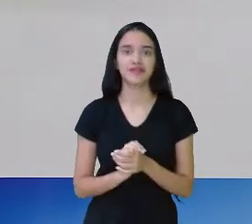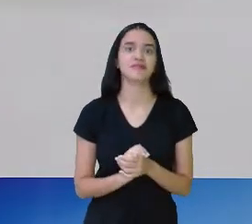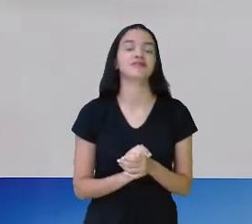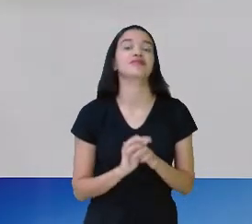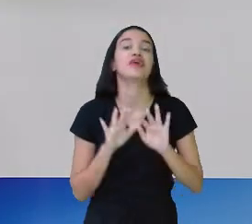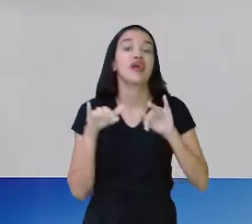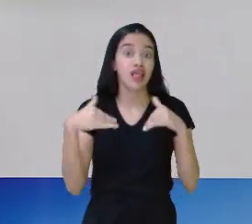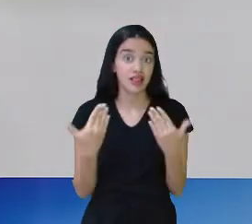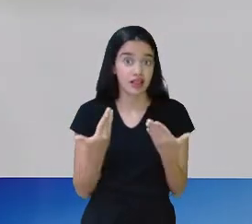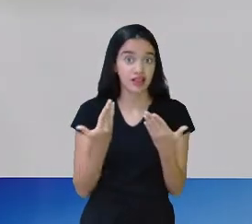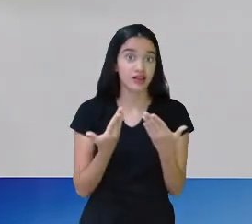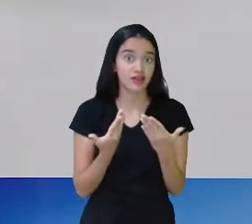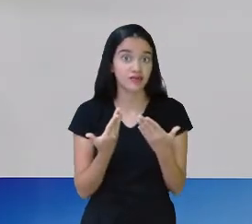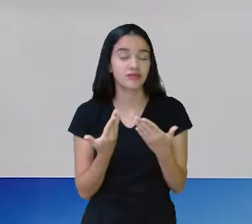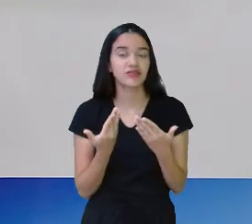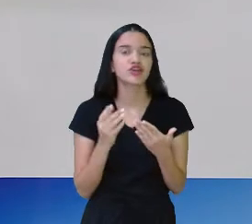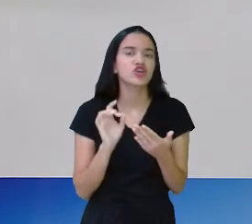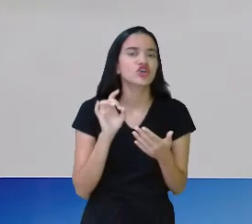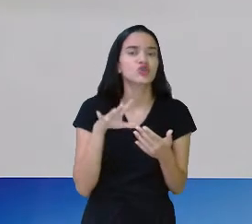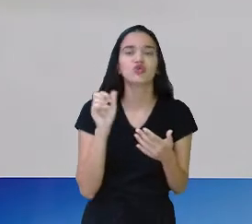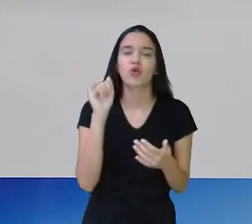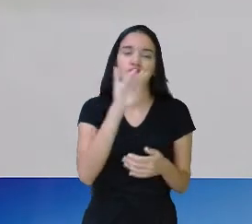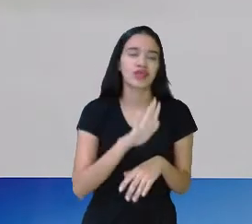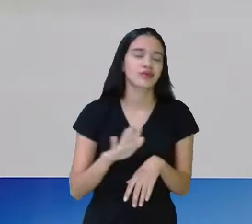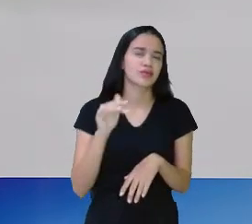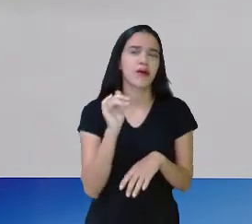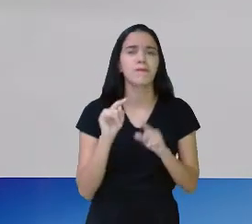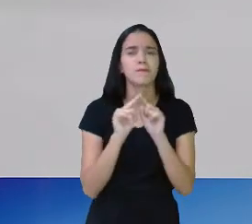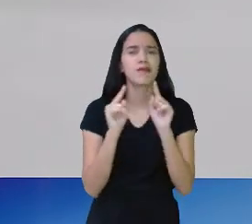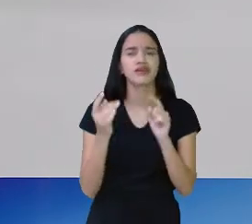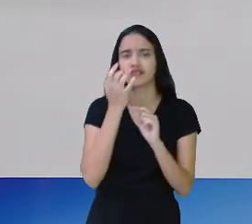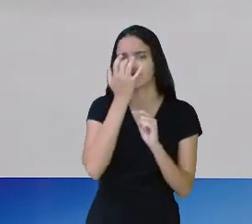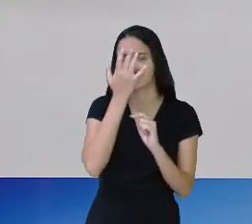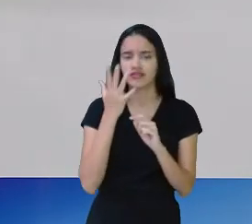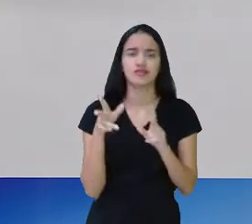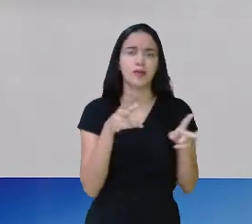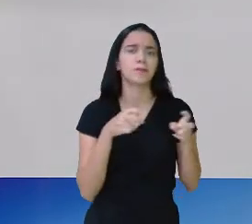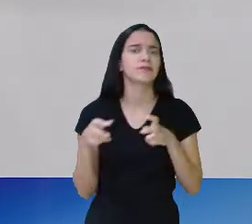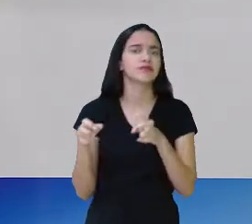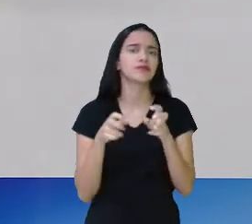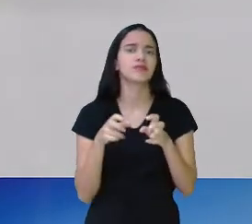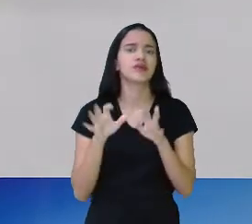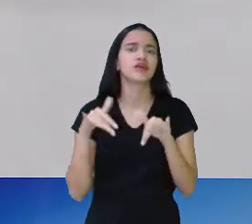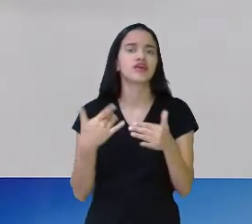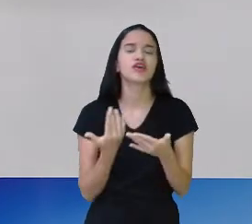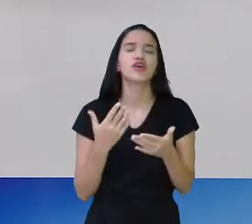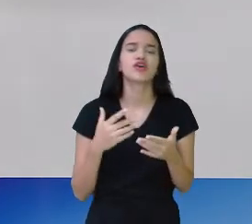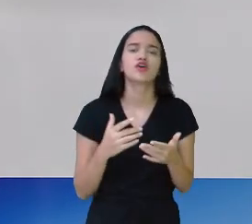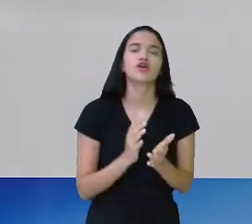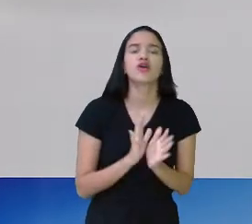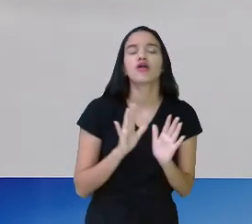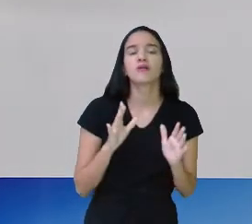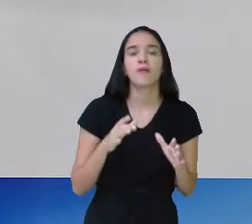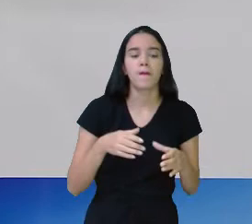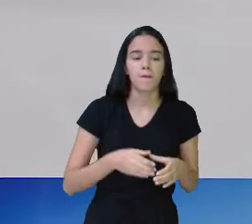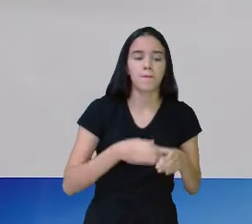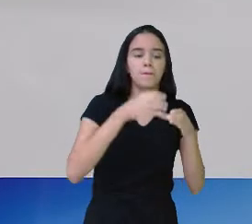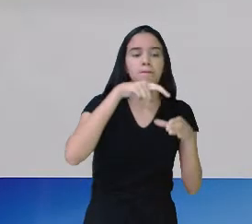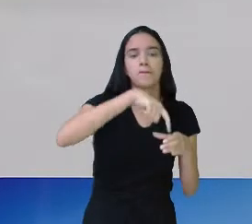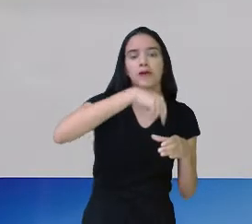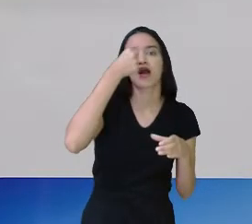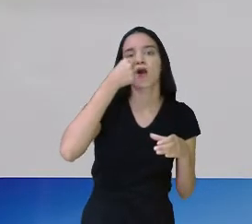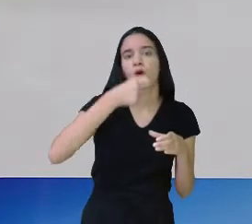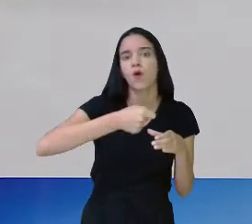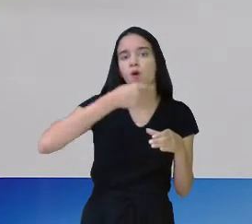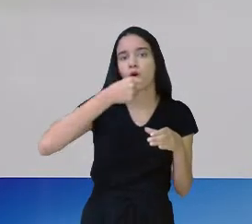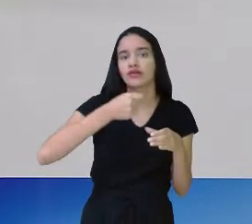trouxesse. Então, ficarão só nas imagens. Mas é fácil perceber. Num salgadinho que você come, se você observar,